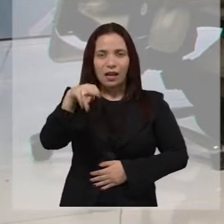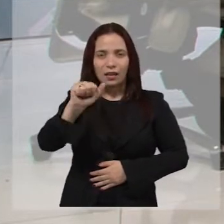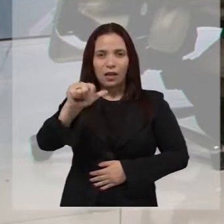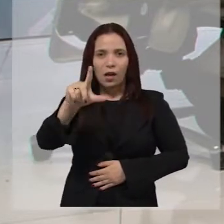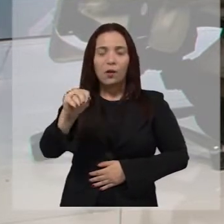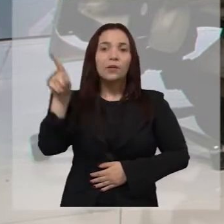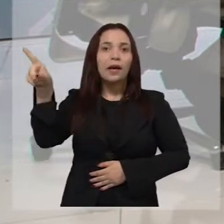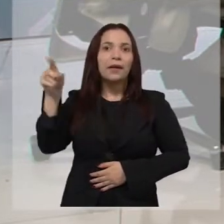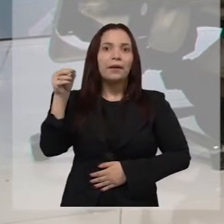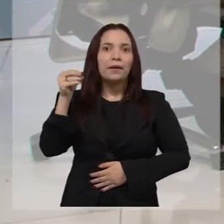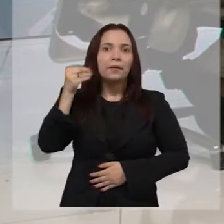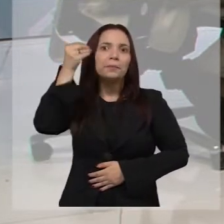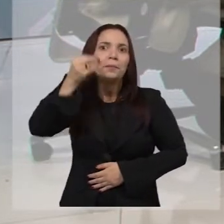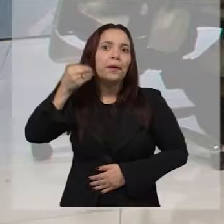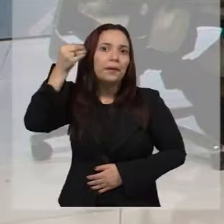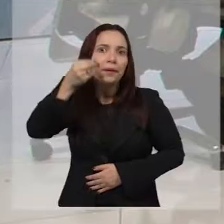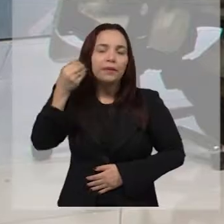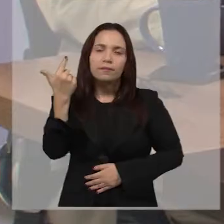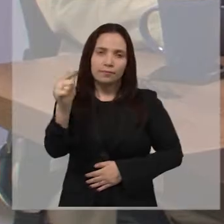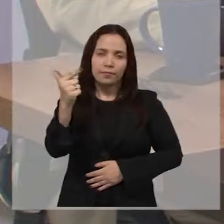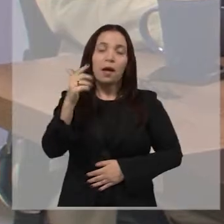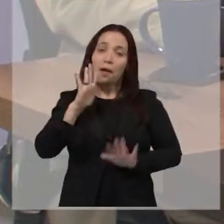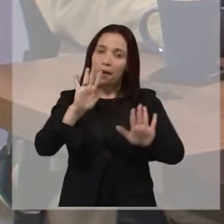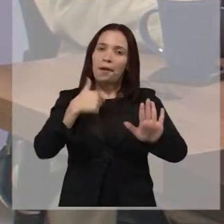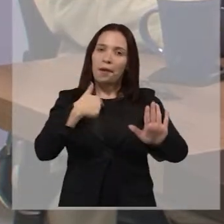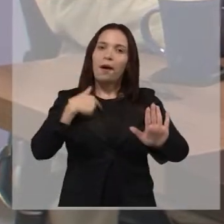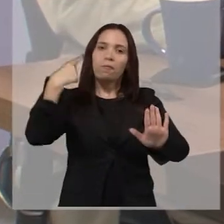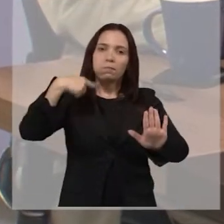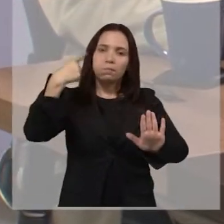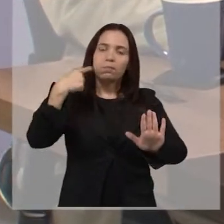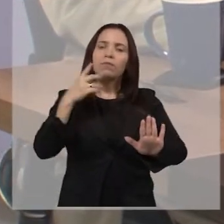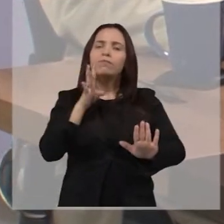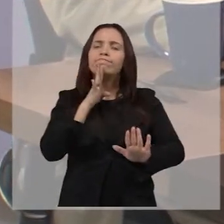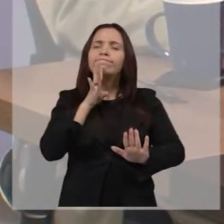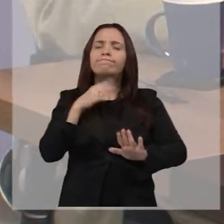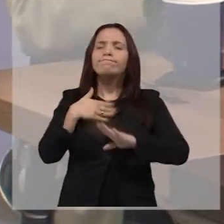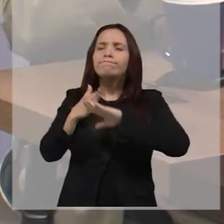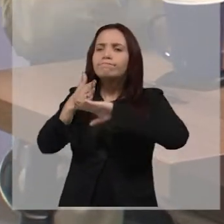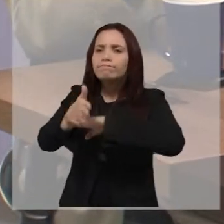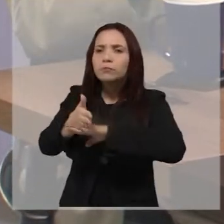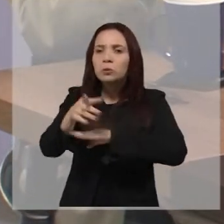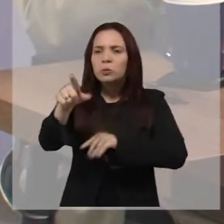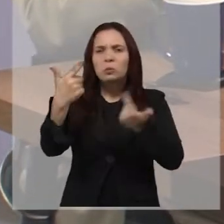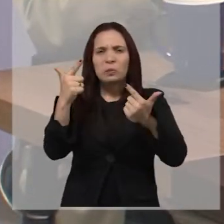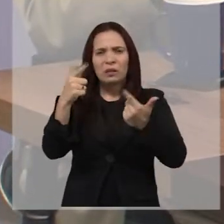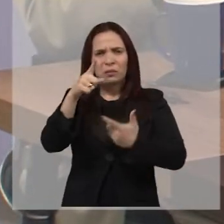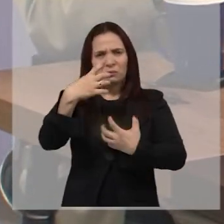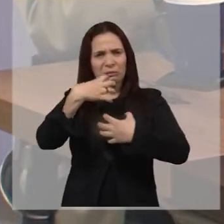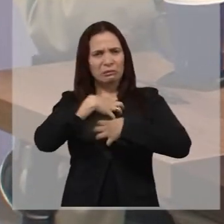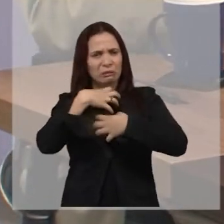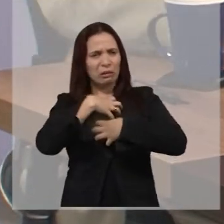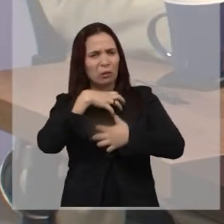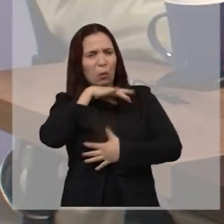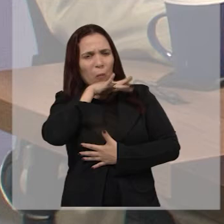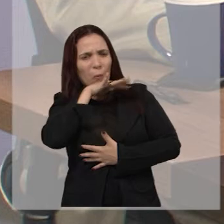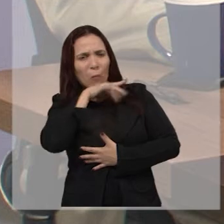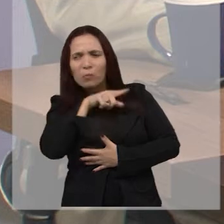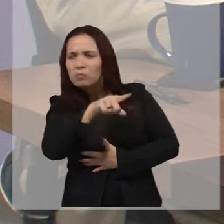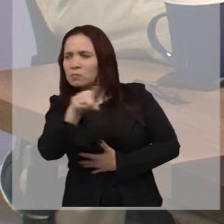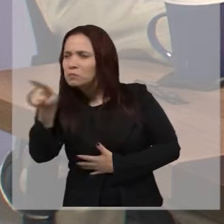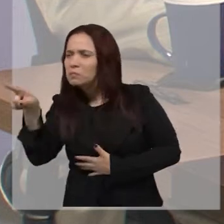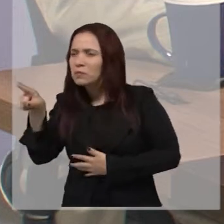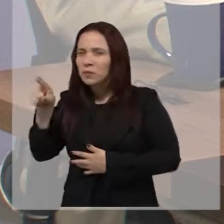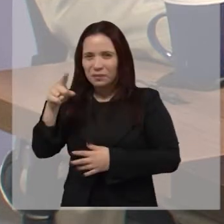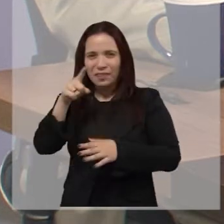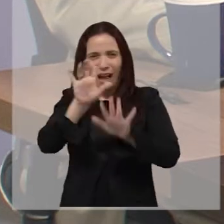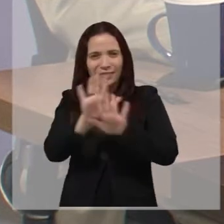vivência de presídio que eu sou obrigado a ter como advogado, Arnaldo. E a gente sente no Imelda, não tem aquele clima opressor aqui, o que